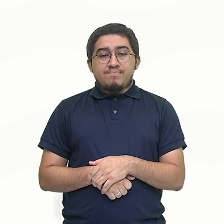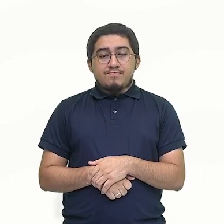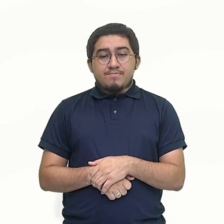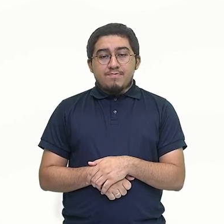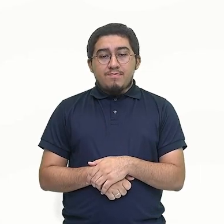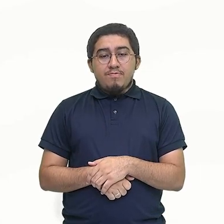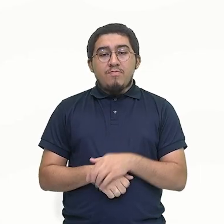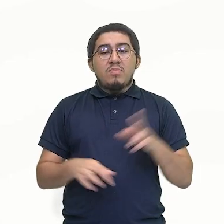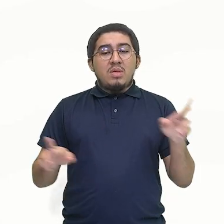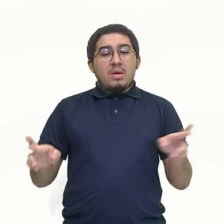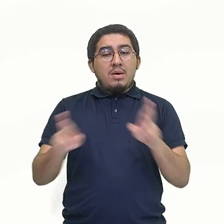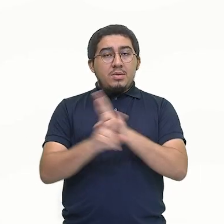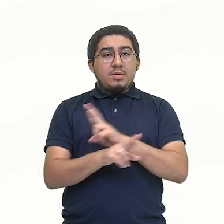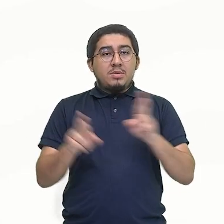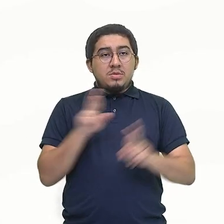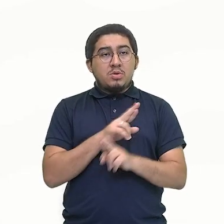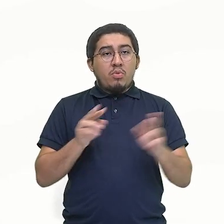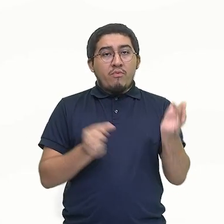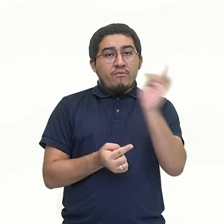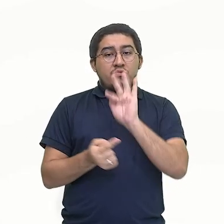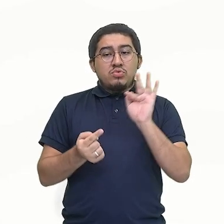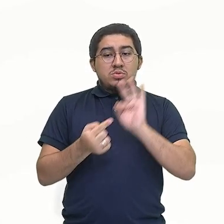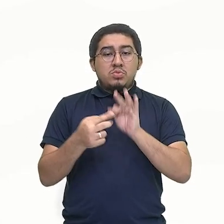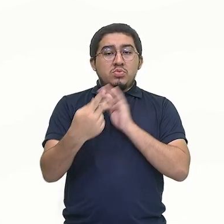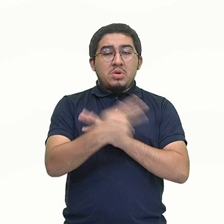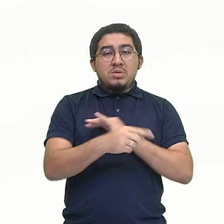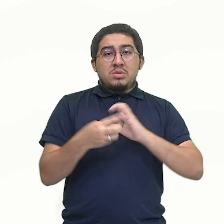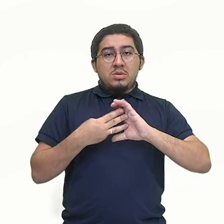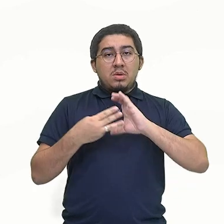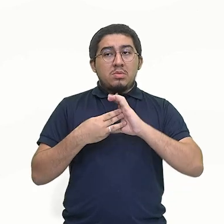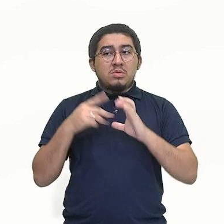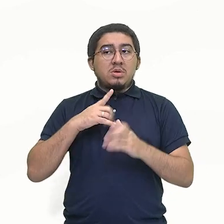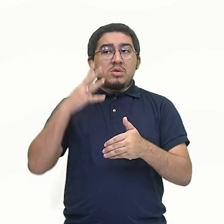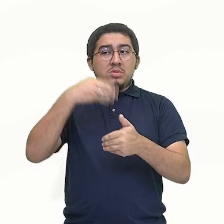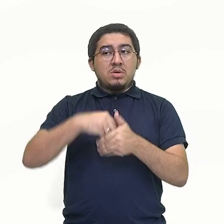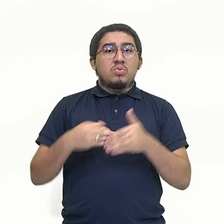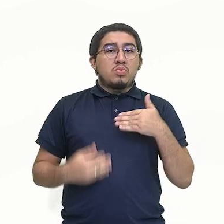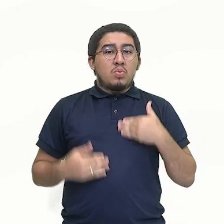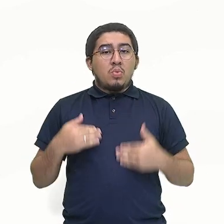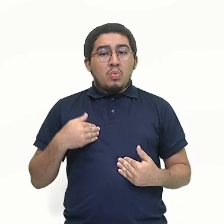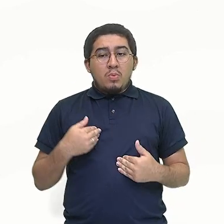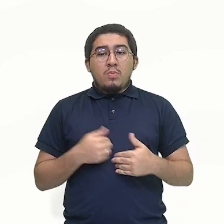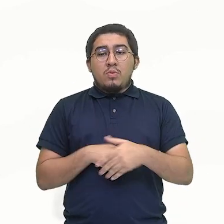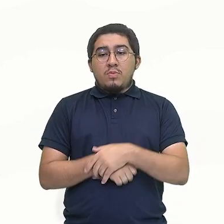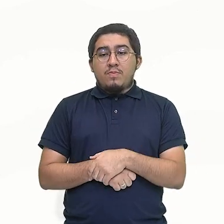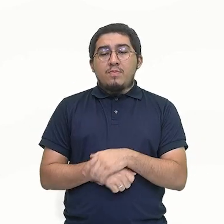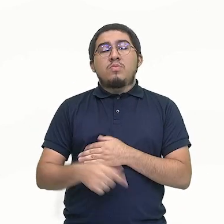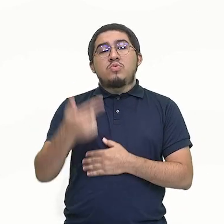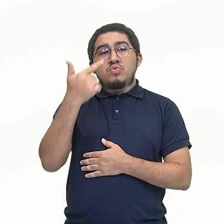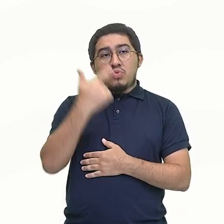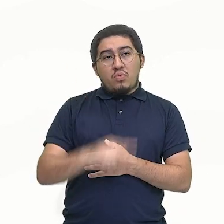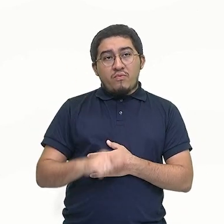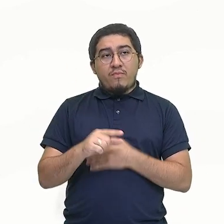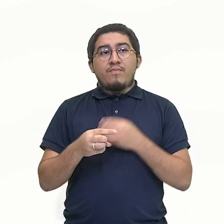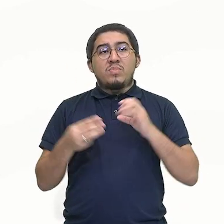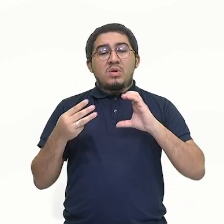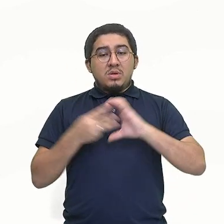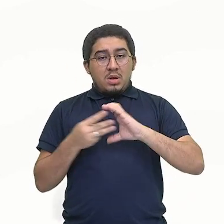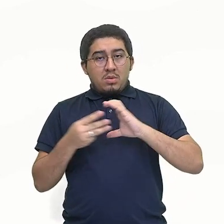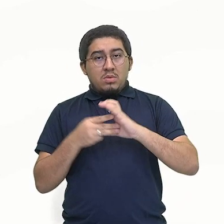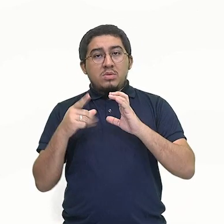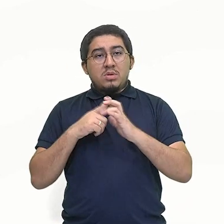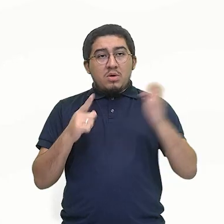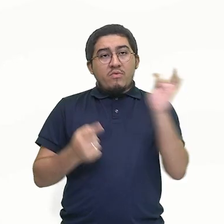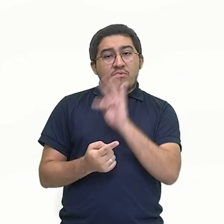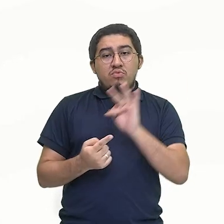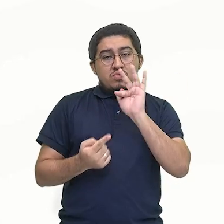ligados à função que essa célula desempenha no organismo. Então, de novo, forma da célula tem relação